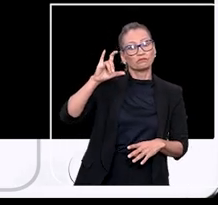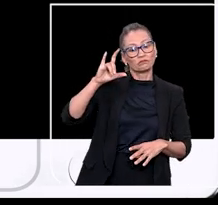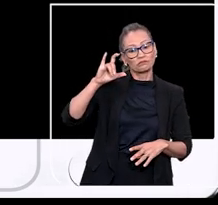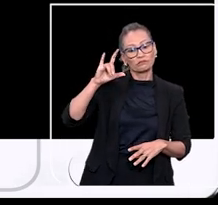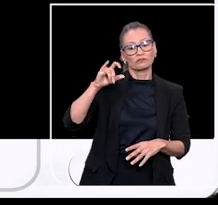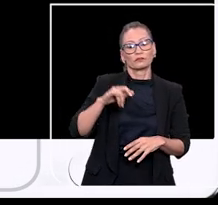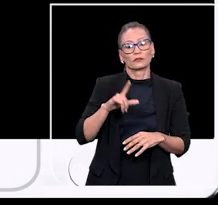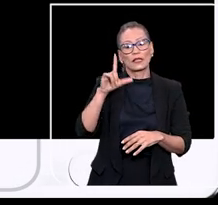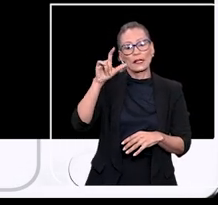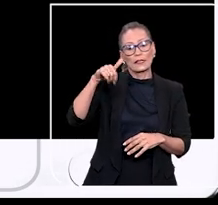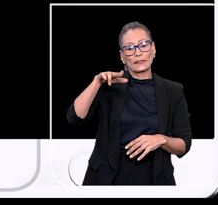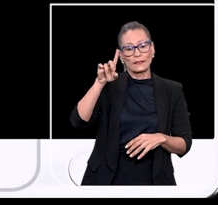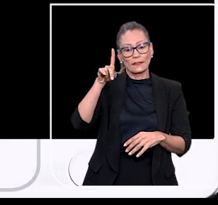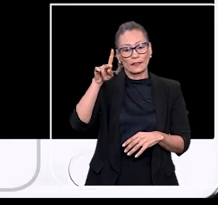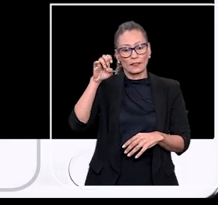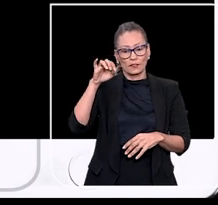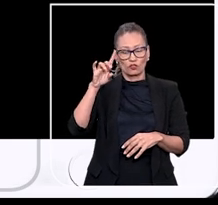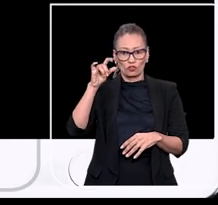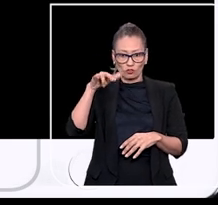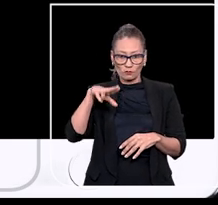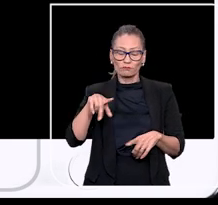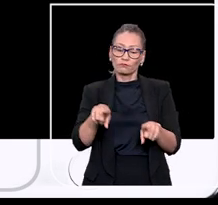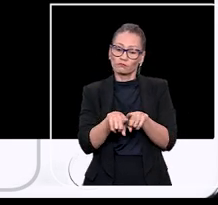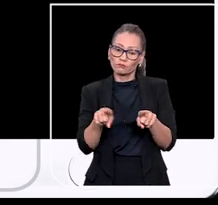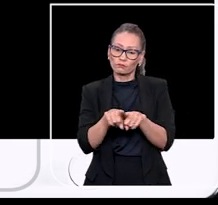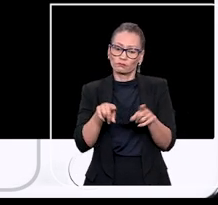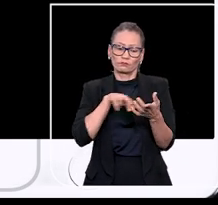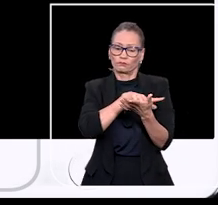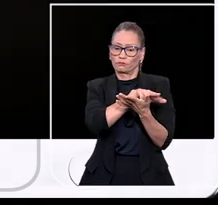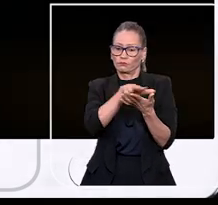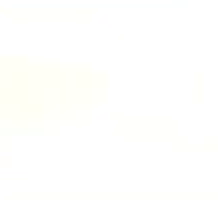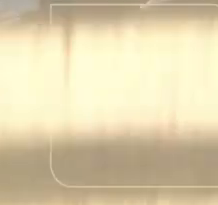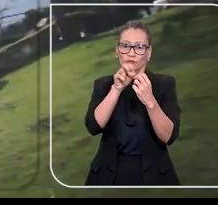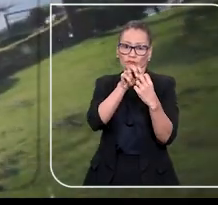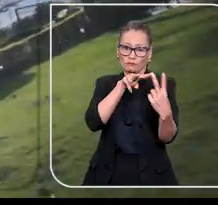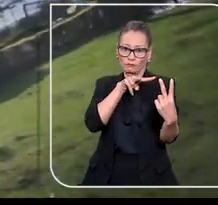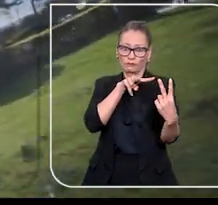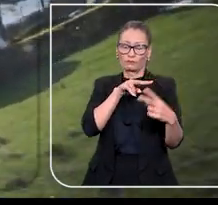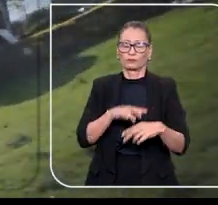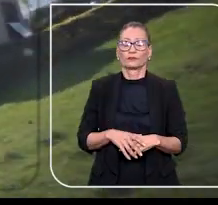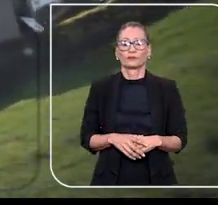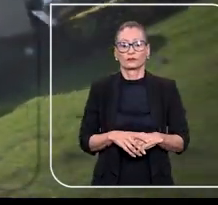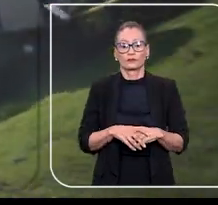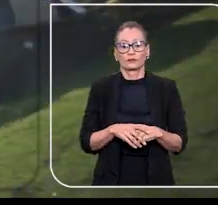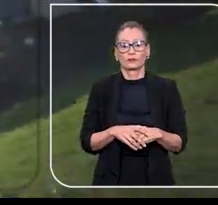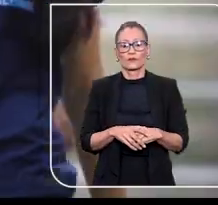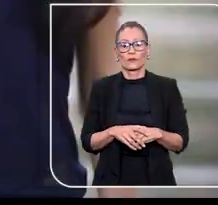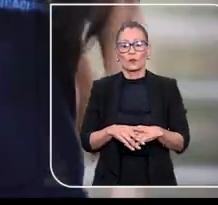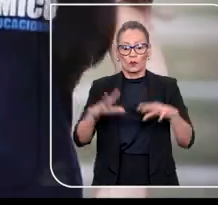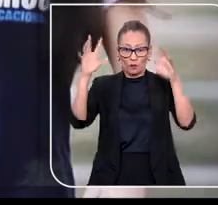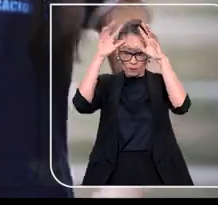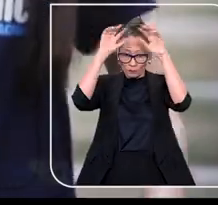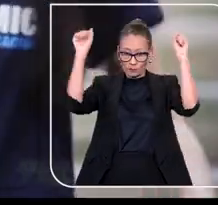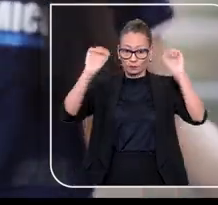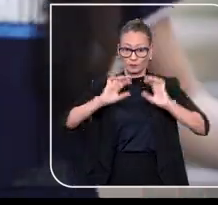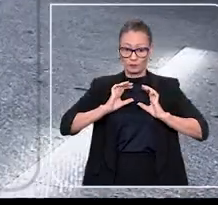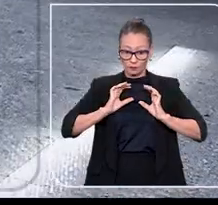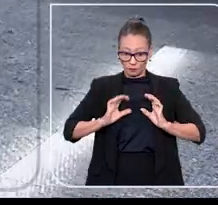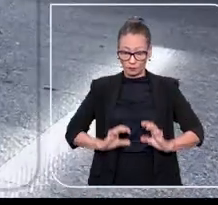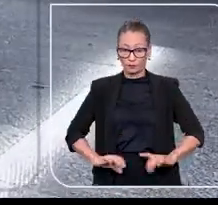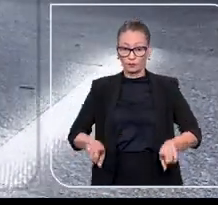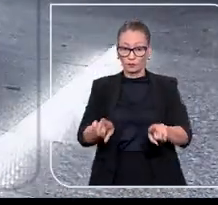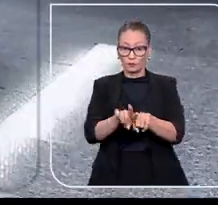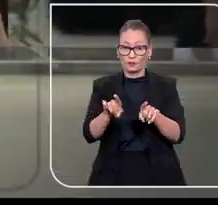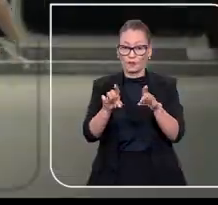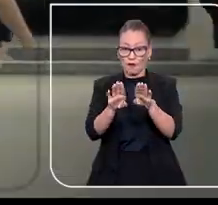LinkedIn e ainda nas plataformas de streaming. O Tribunal da Cidadania também abre as portas para a